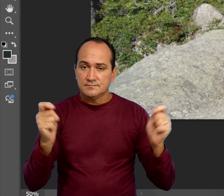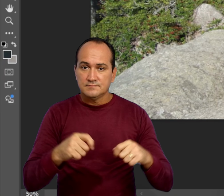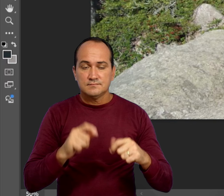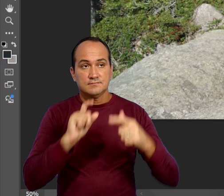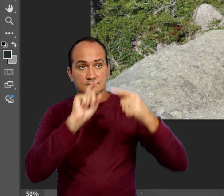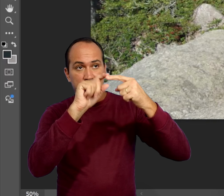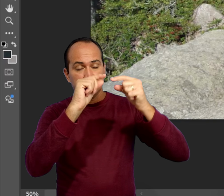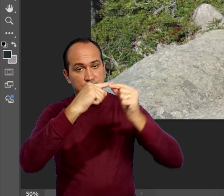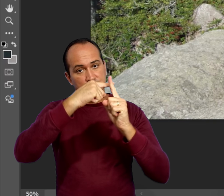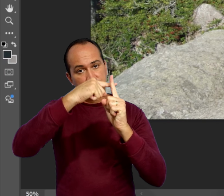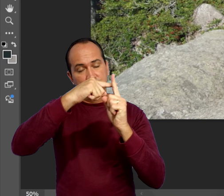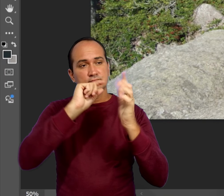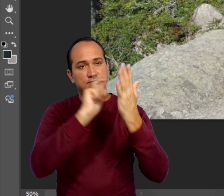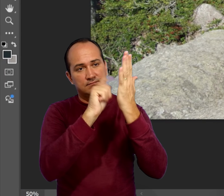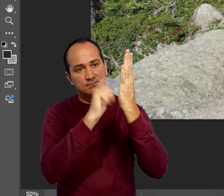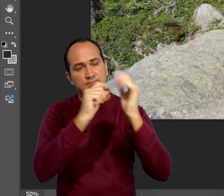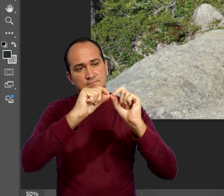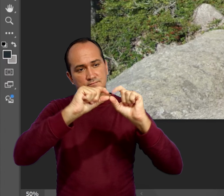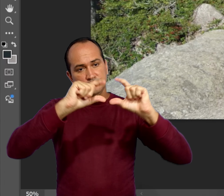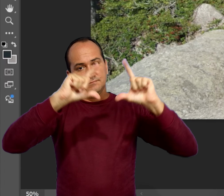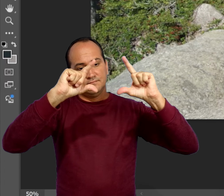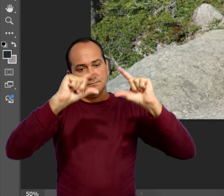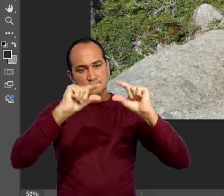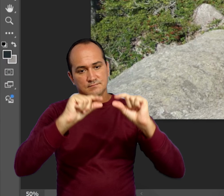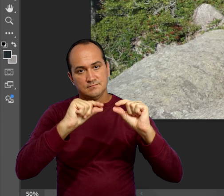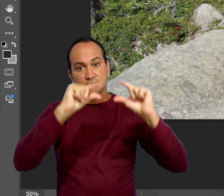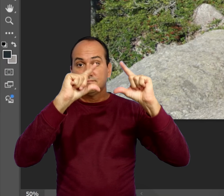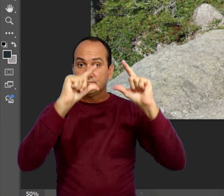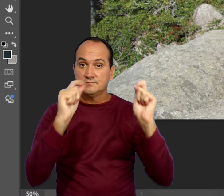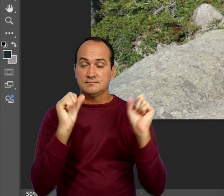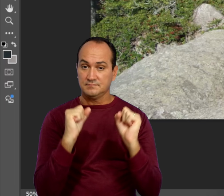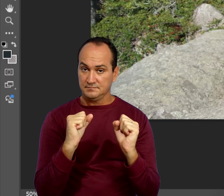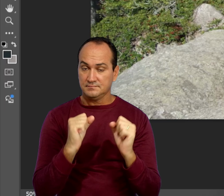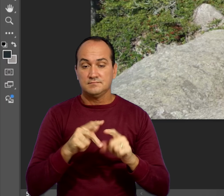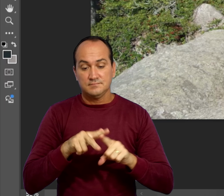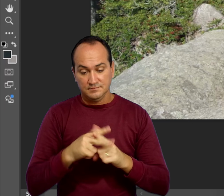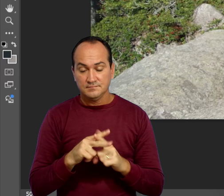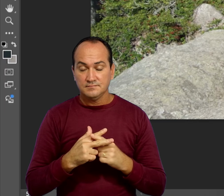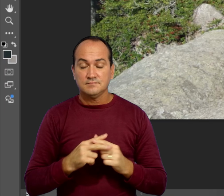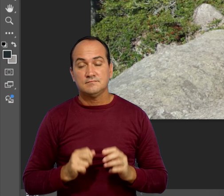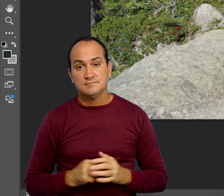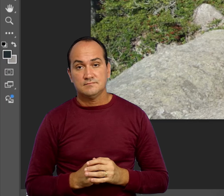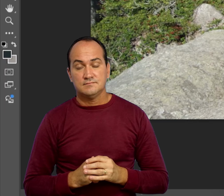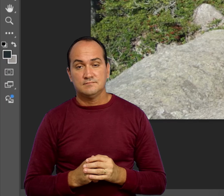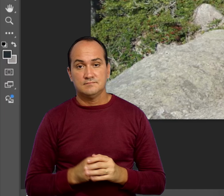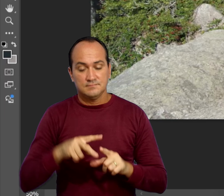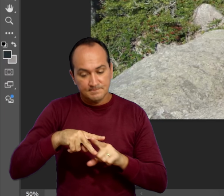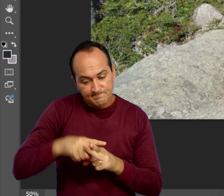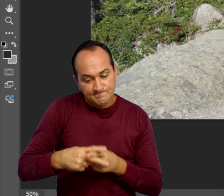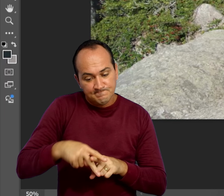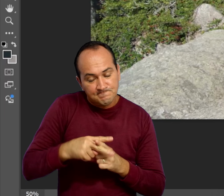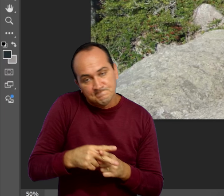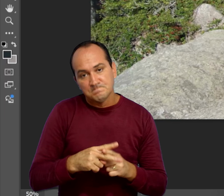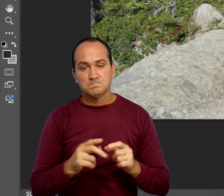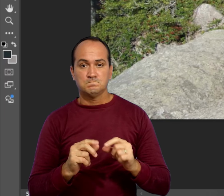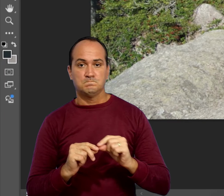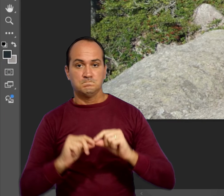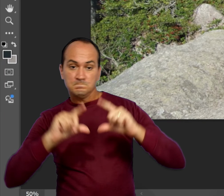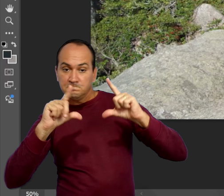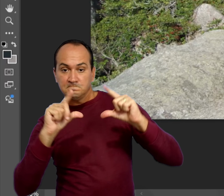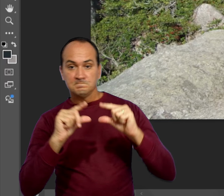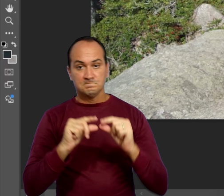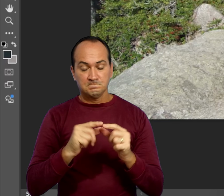ferramenta. Eu posso fazer isso aqui em cima também, tá? Então, por exemplo, eu posso selecionar aqui a minha ferramenta e eu vou tentar